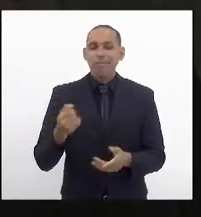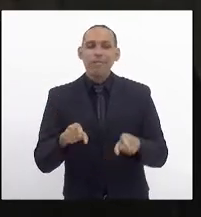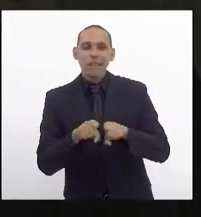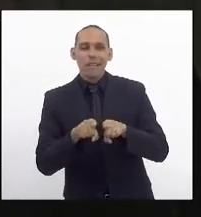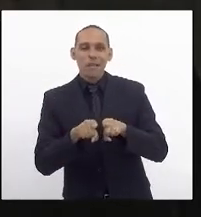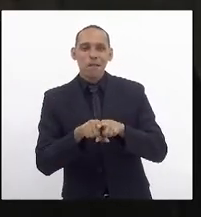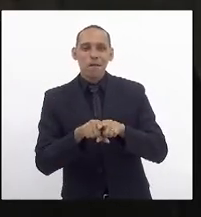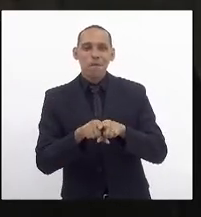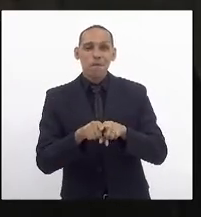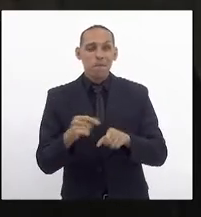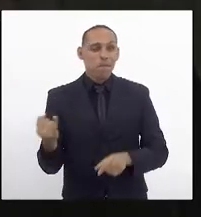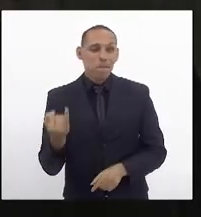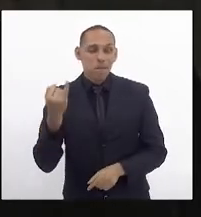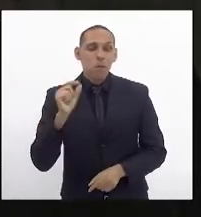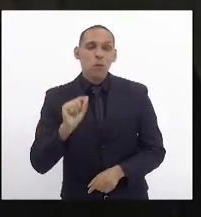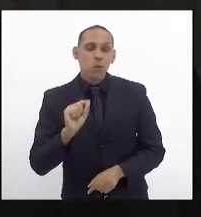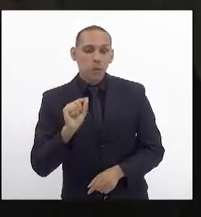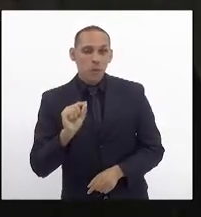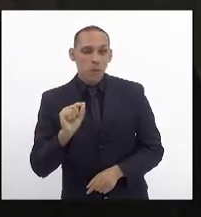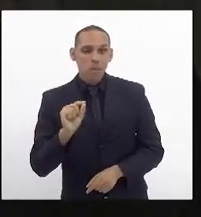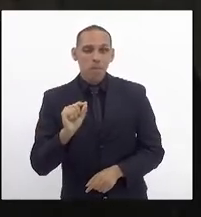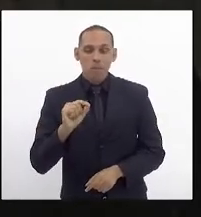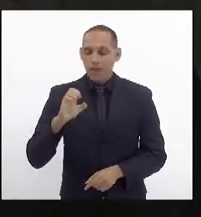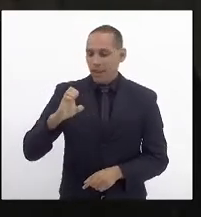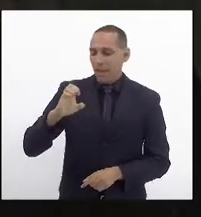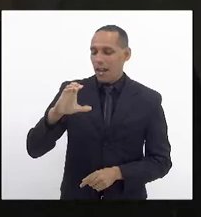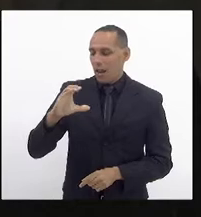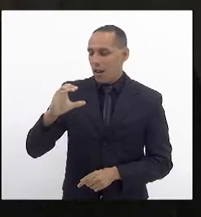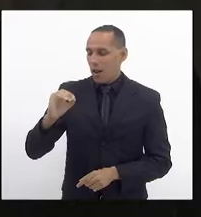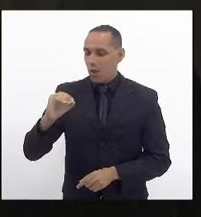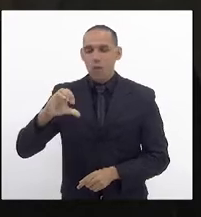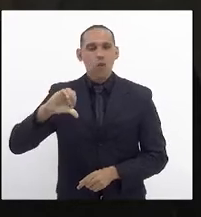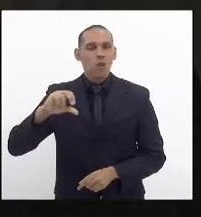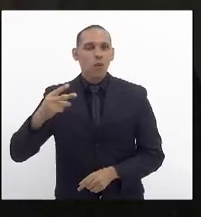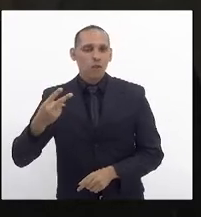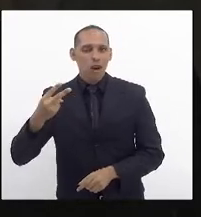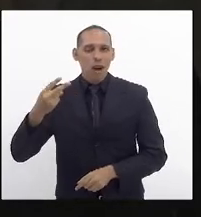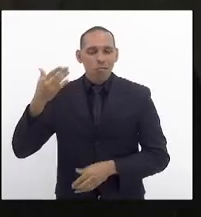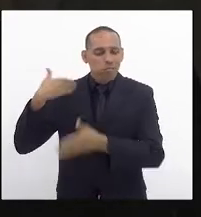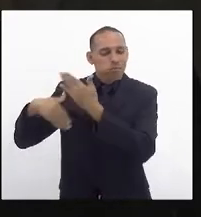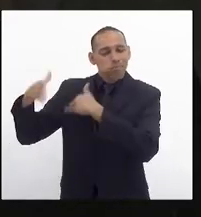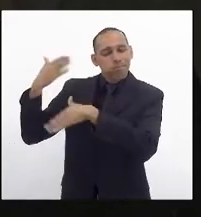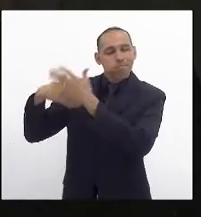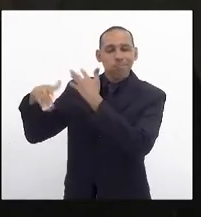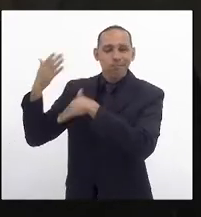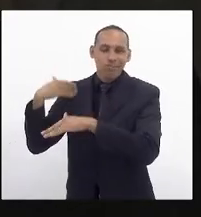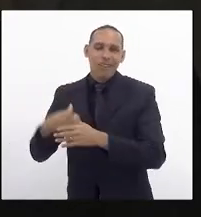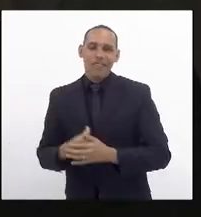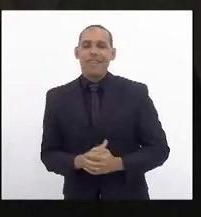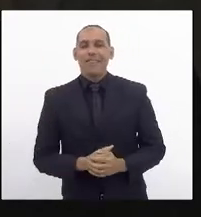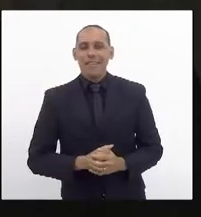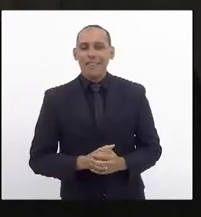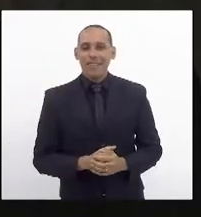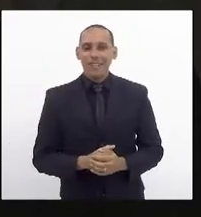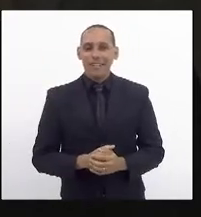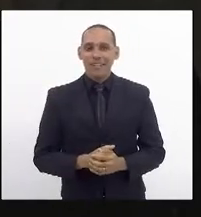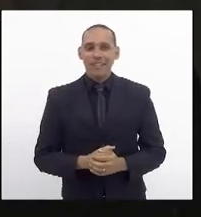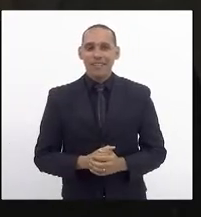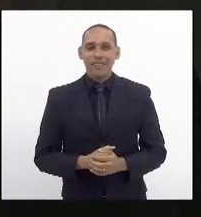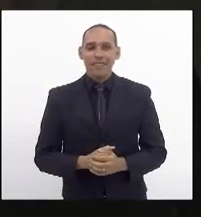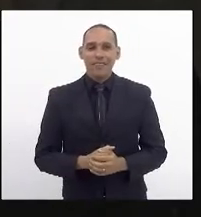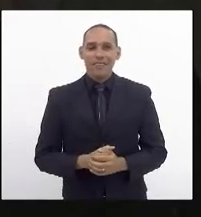pena ressaltar que na eco-92 já tem bastante baixa bastante tempo